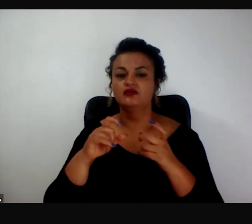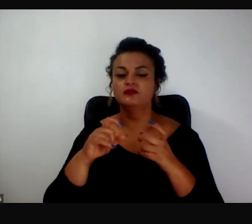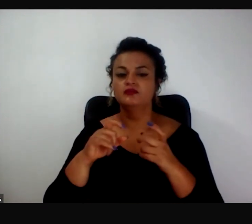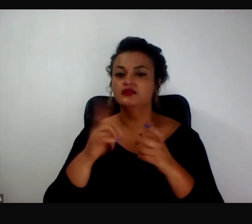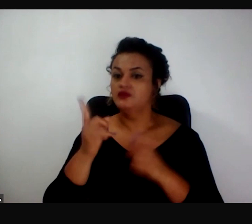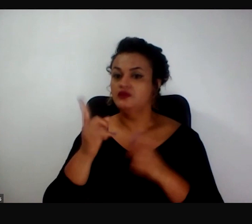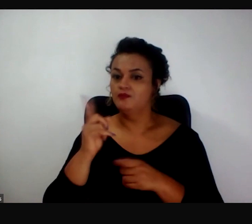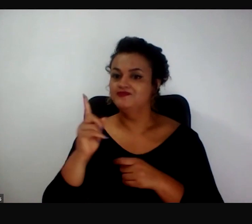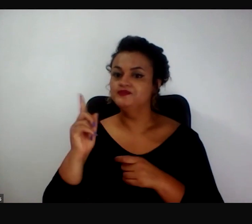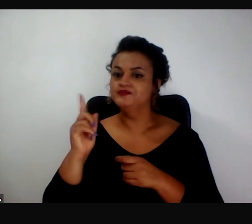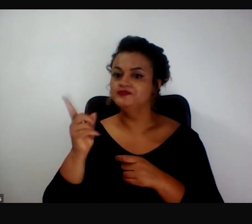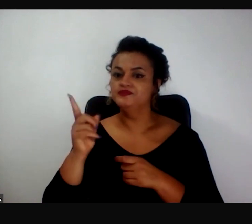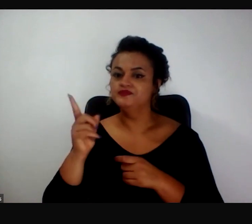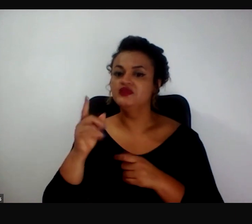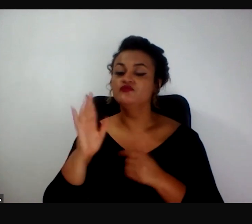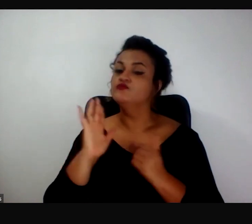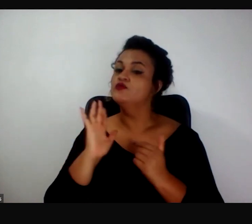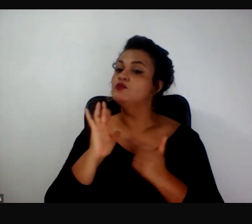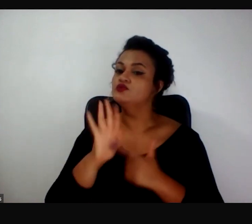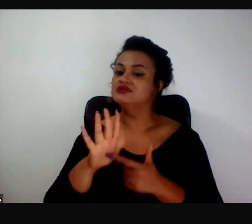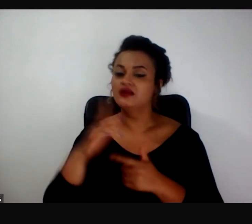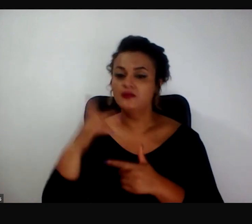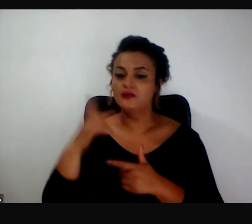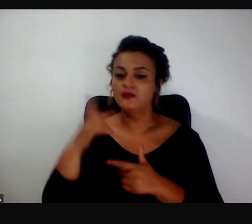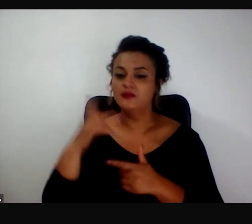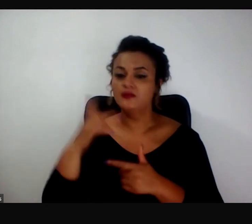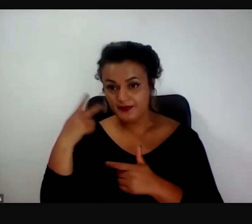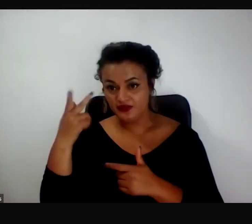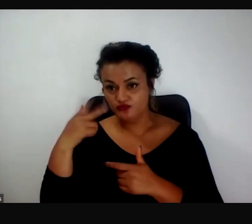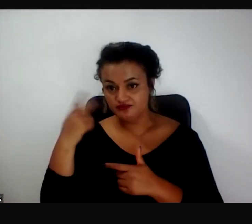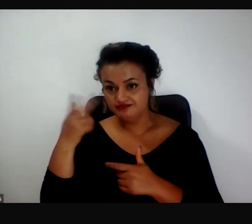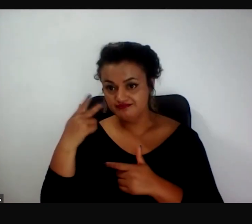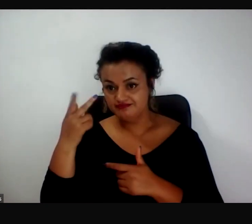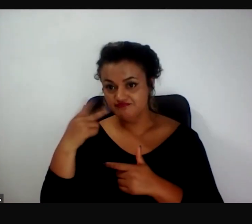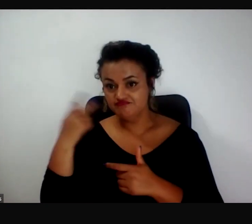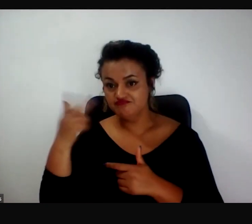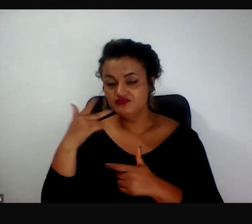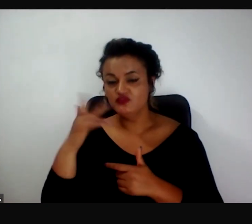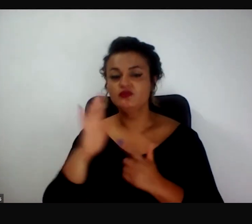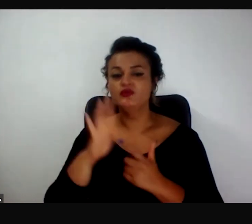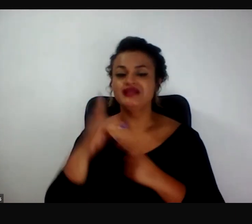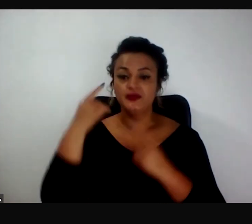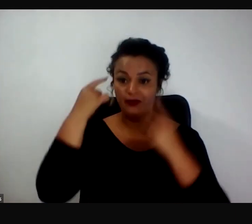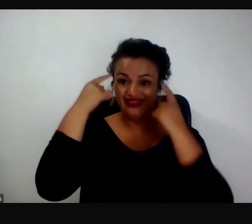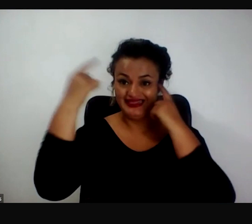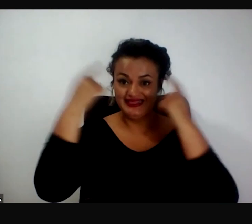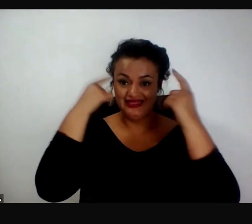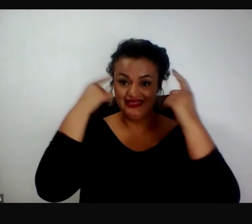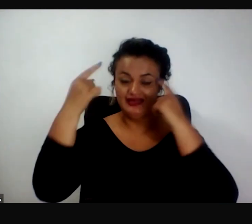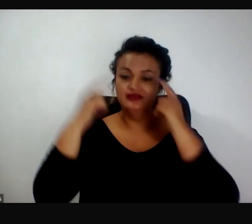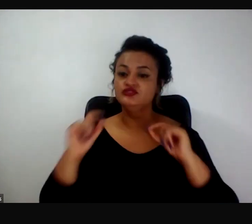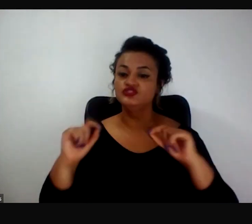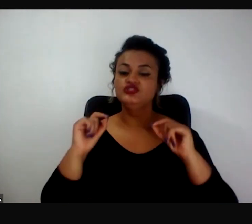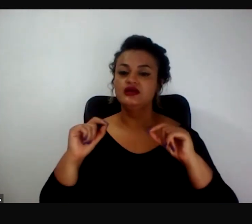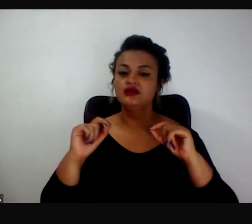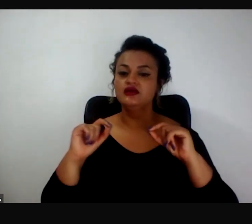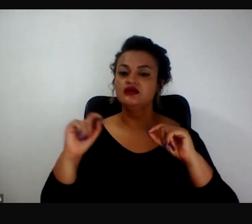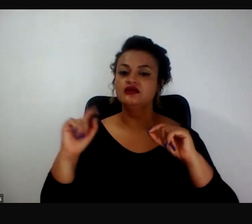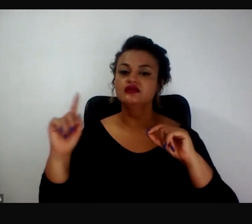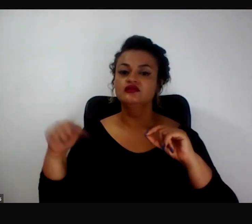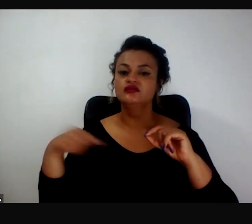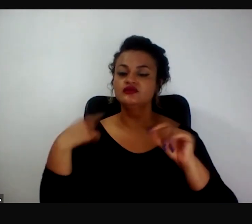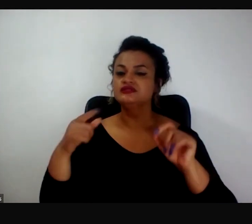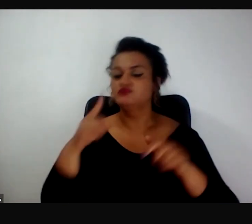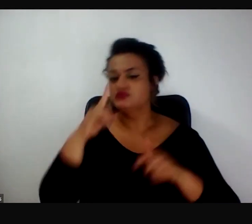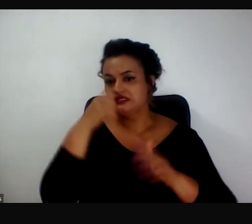a apresentá-lo ao Parlamento, então ficou a ideia de que temos nas